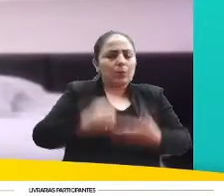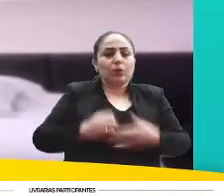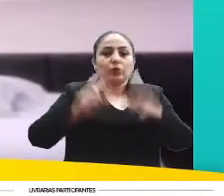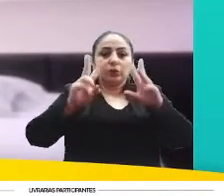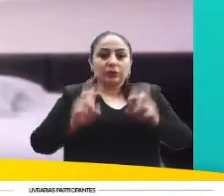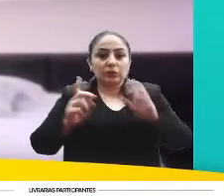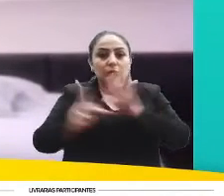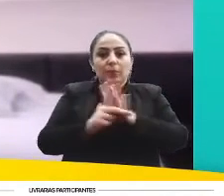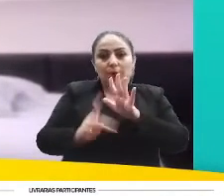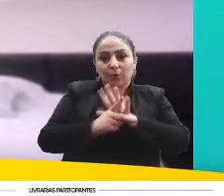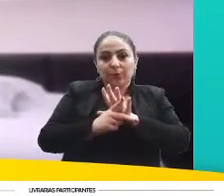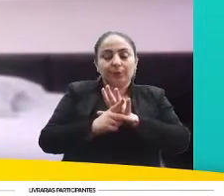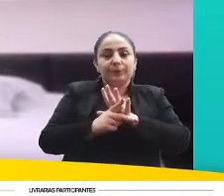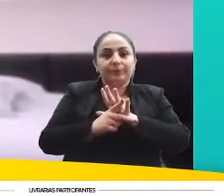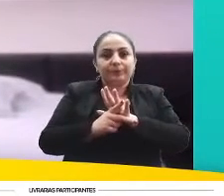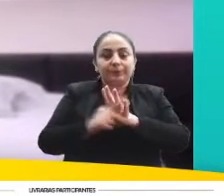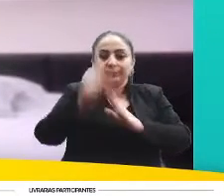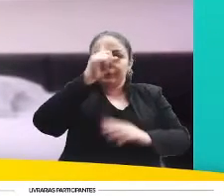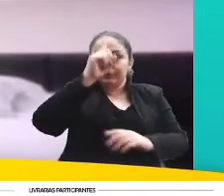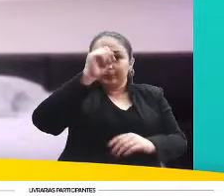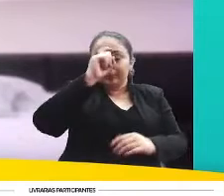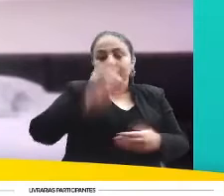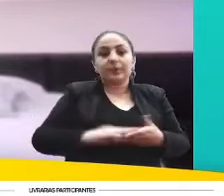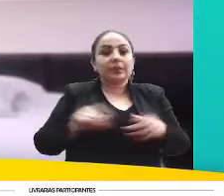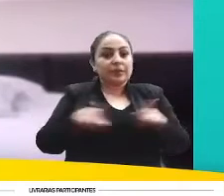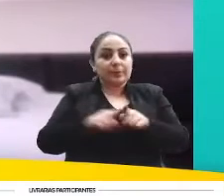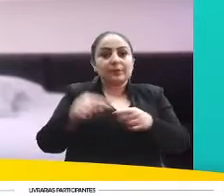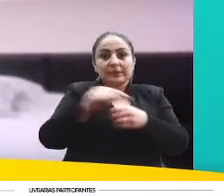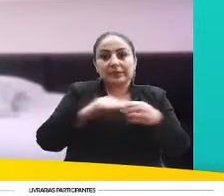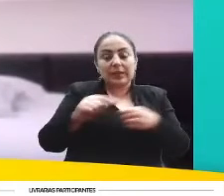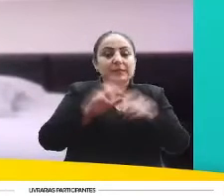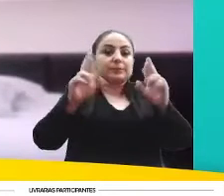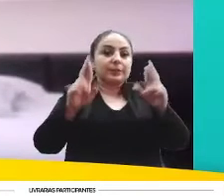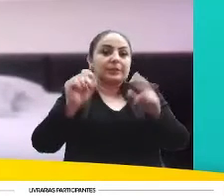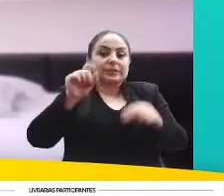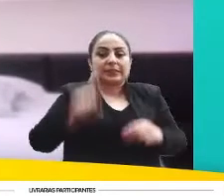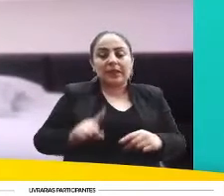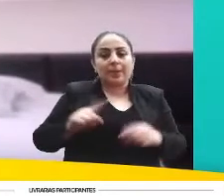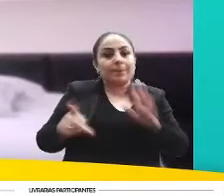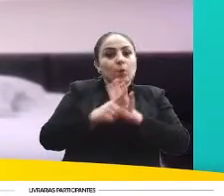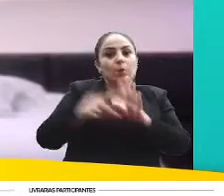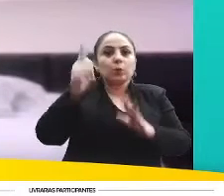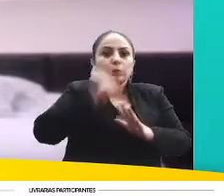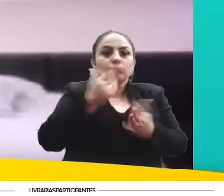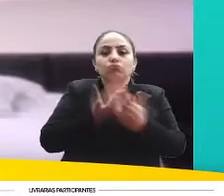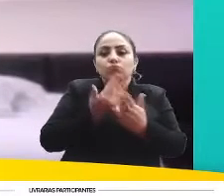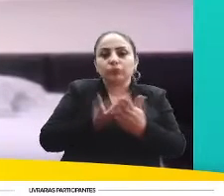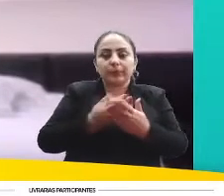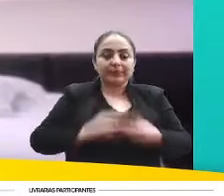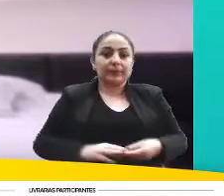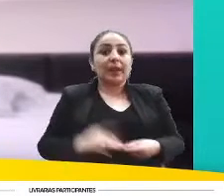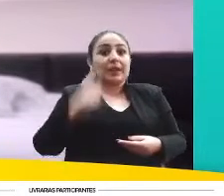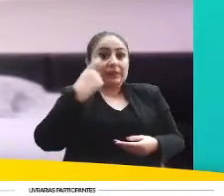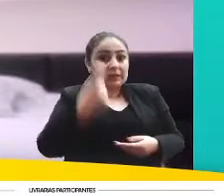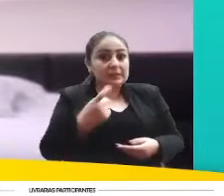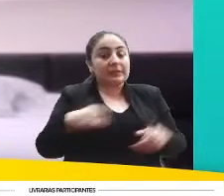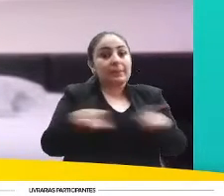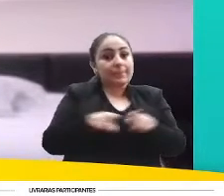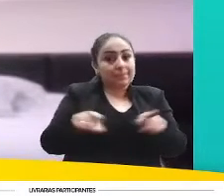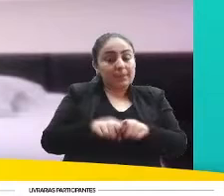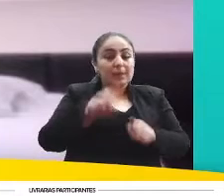parte do hospital, e ele vai para a Cidade Esperança, que é a cidade onde ele poderá estudar. É interessante,